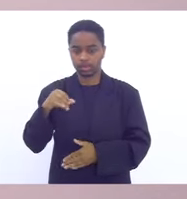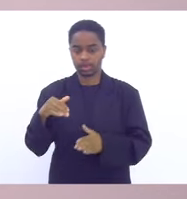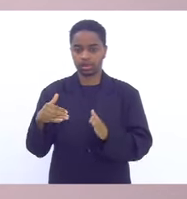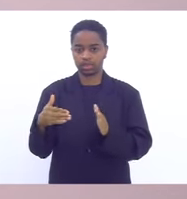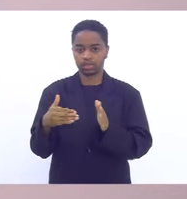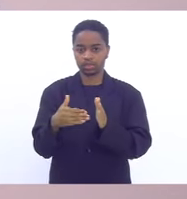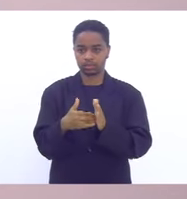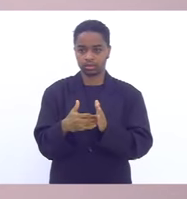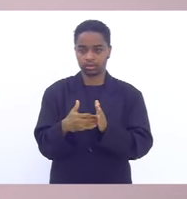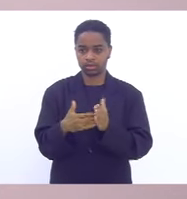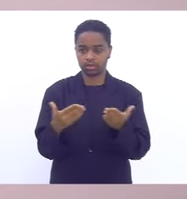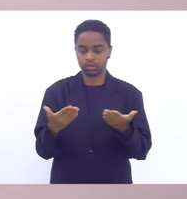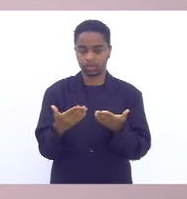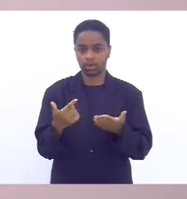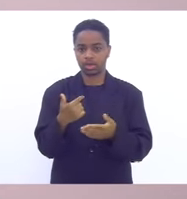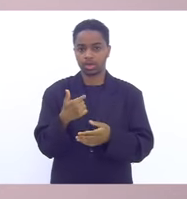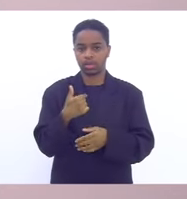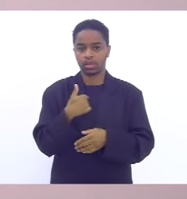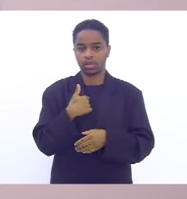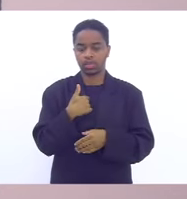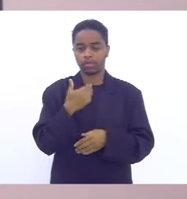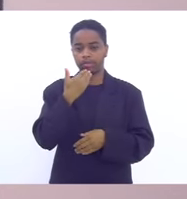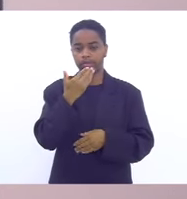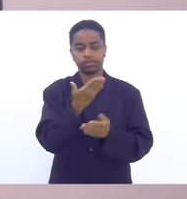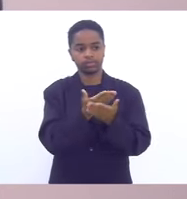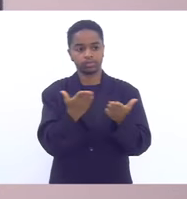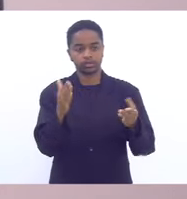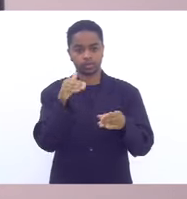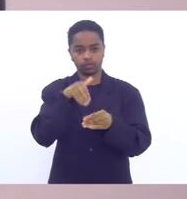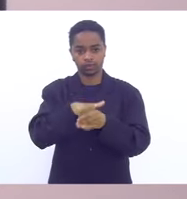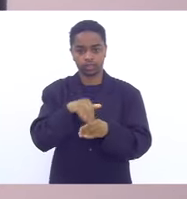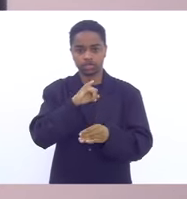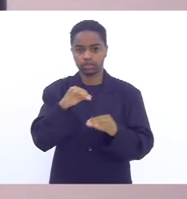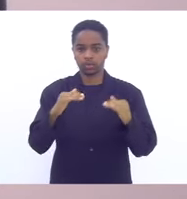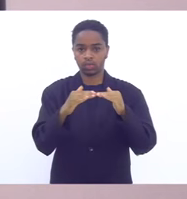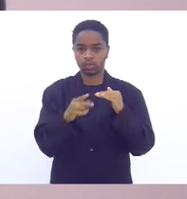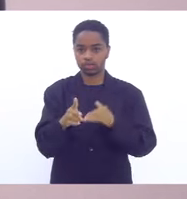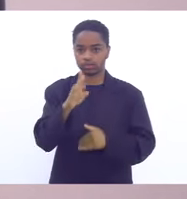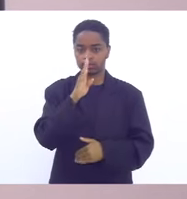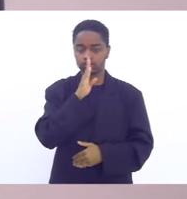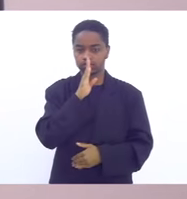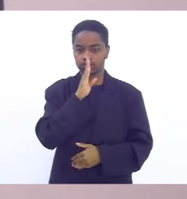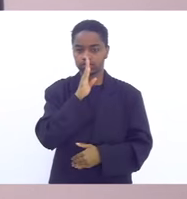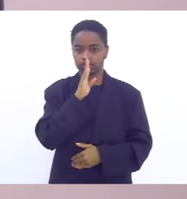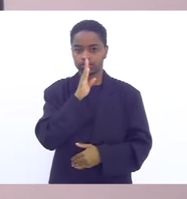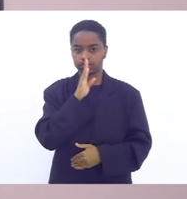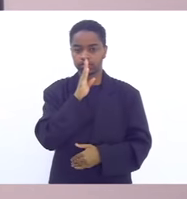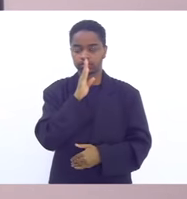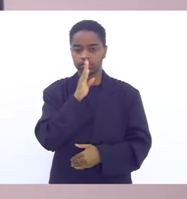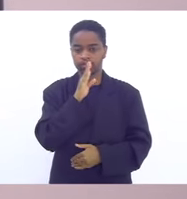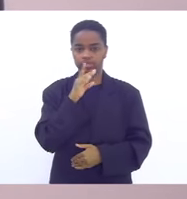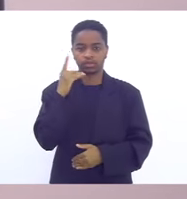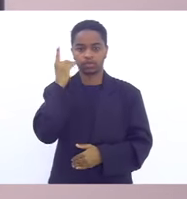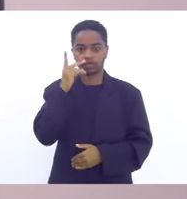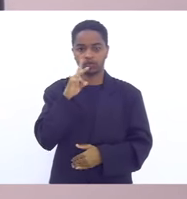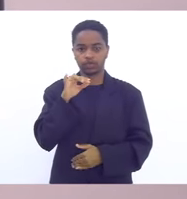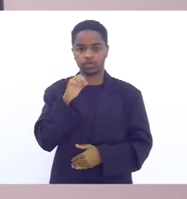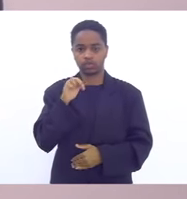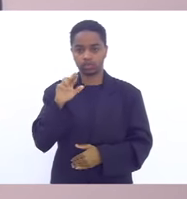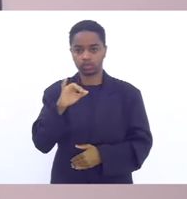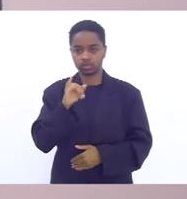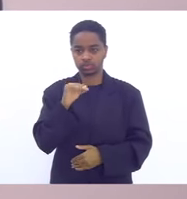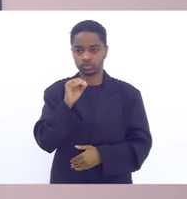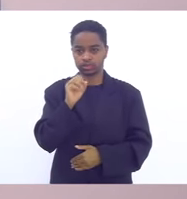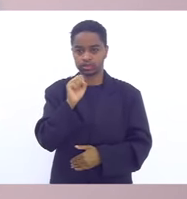desde 2019, e aí eu coloco a deliberação, como votam os senhores deputados, aqueles que aprovam permanecer como estão, deputado Vitor Júnior. Sim. Deputado Josemar,